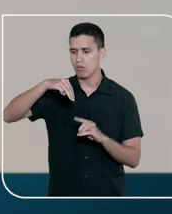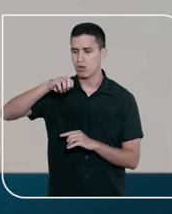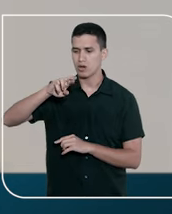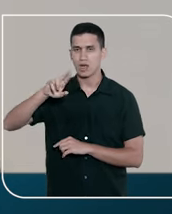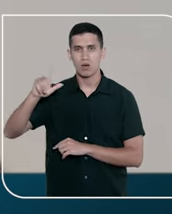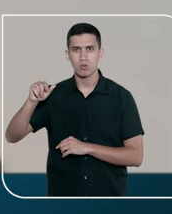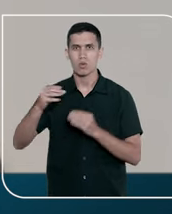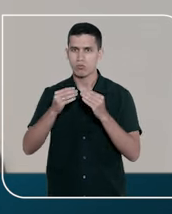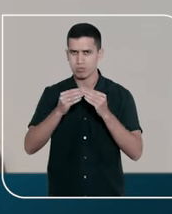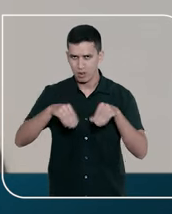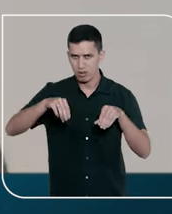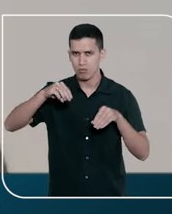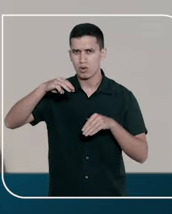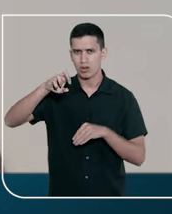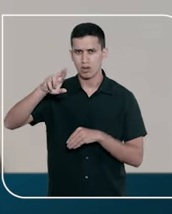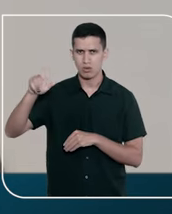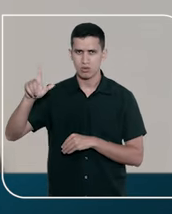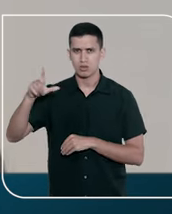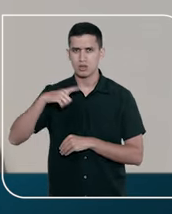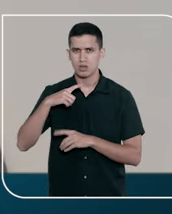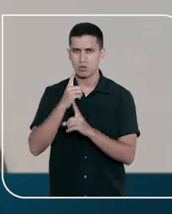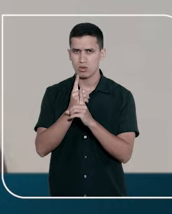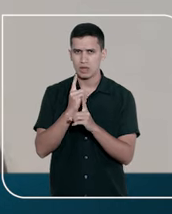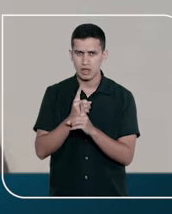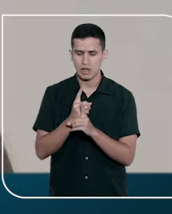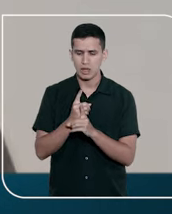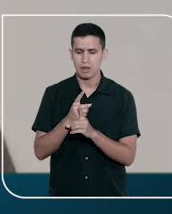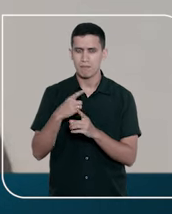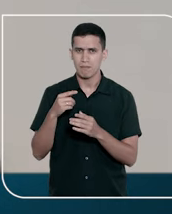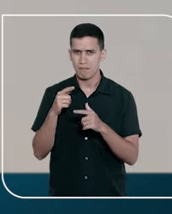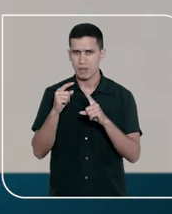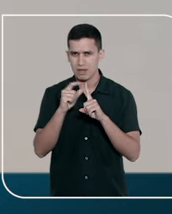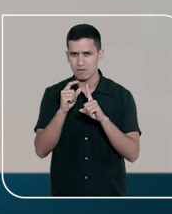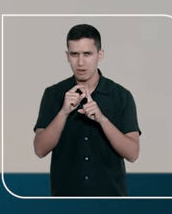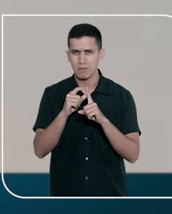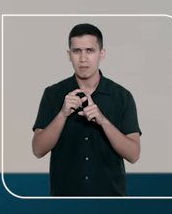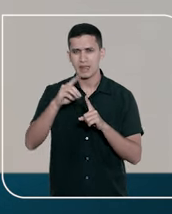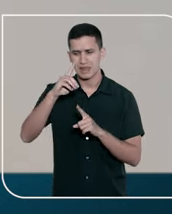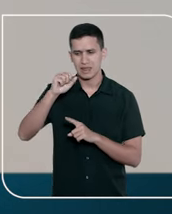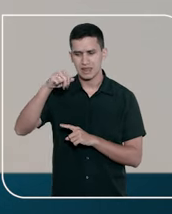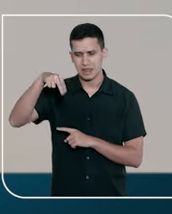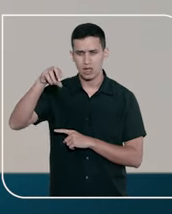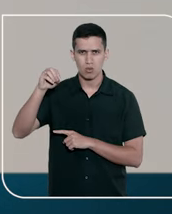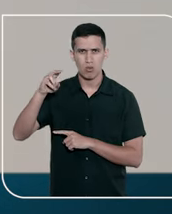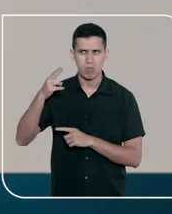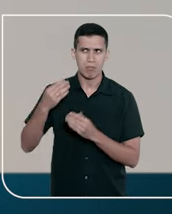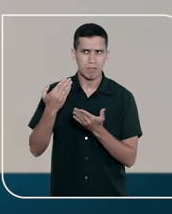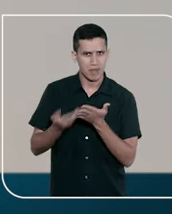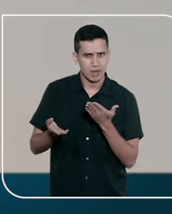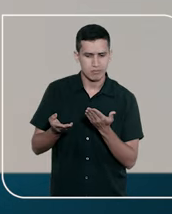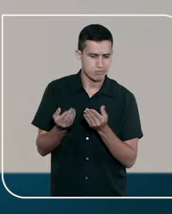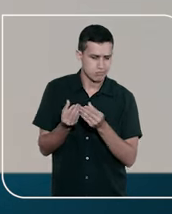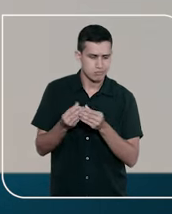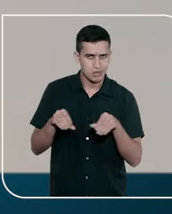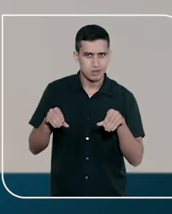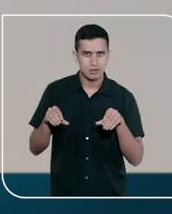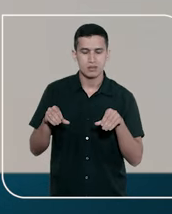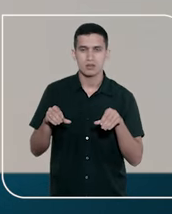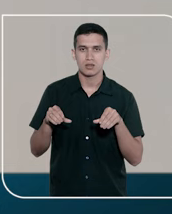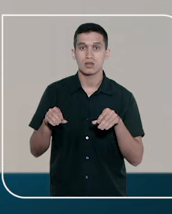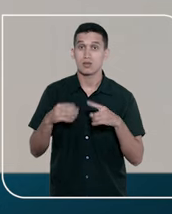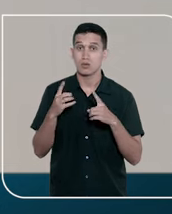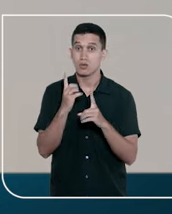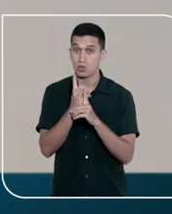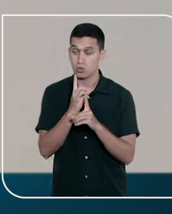tratado menciona dano. E ele é embasado no conceito, vamos dizer, da common law e